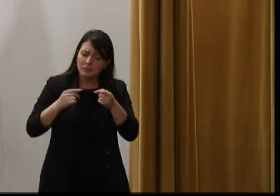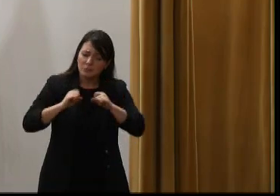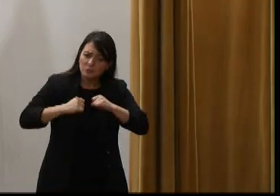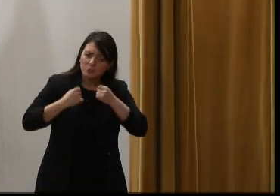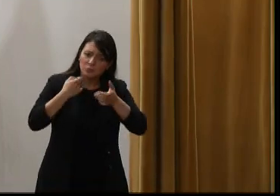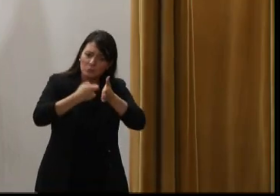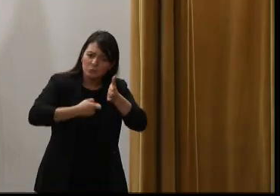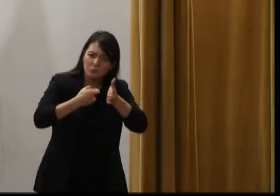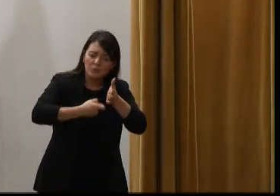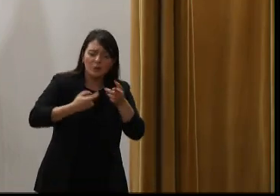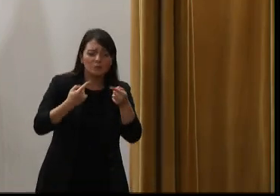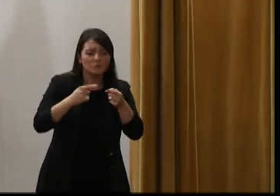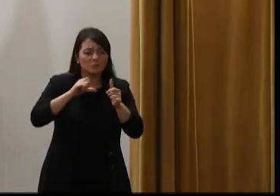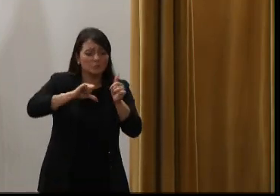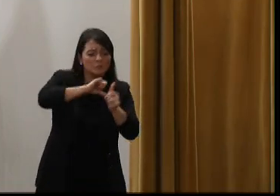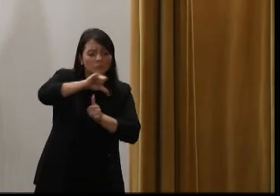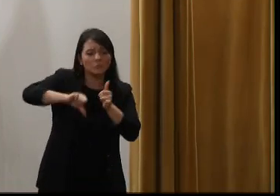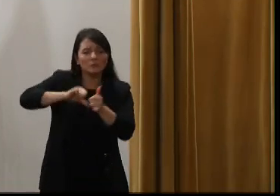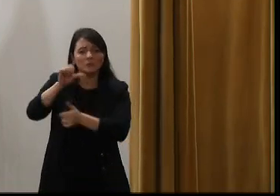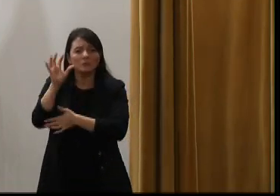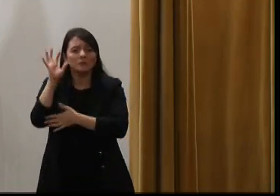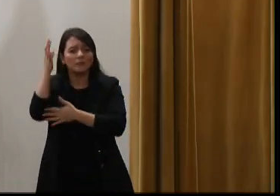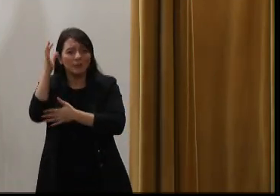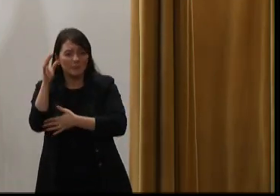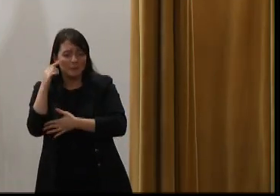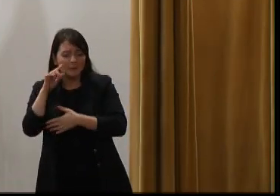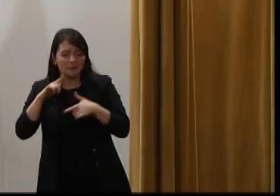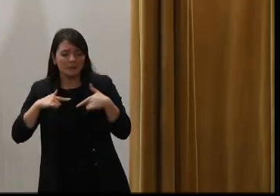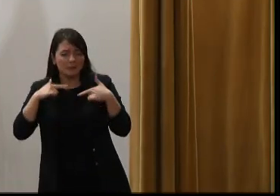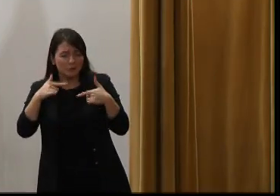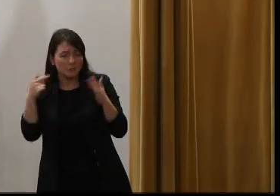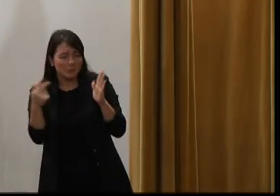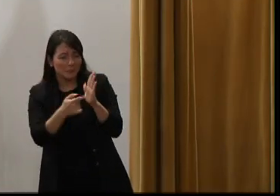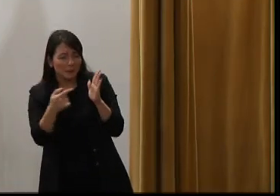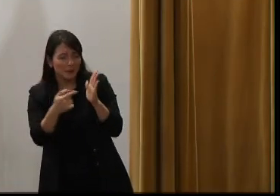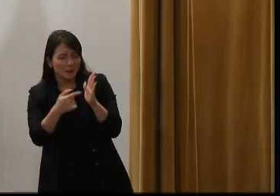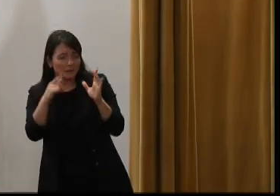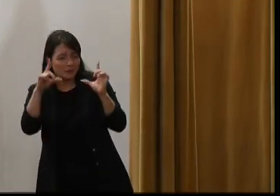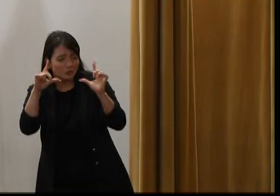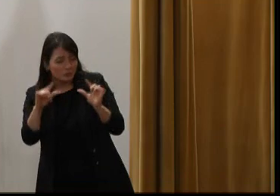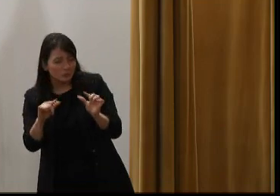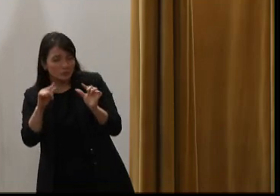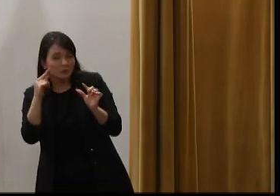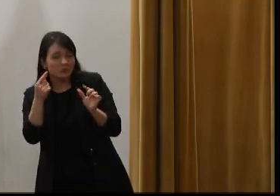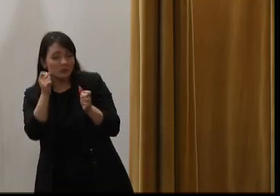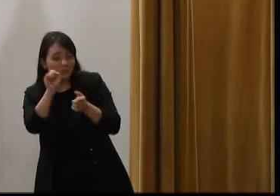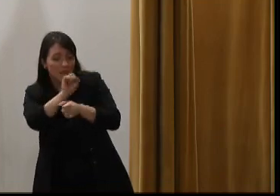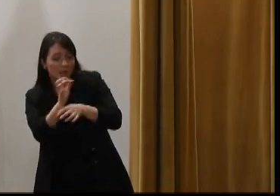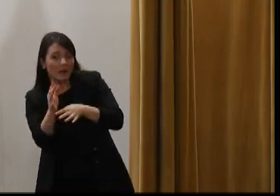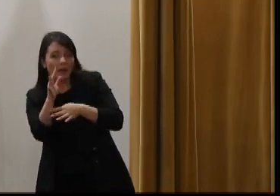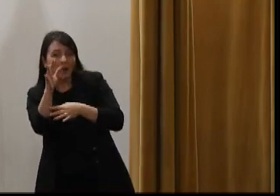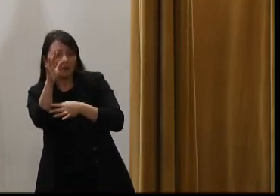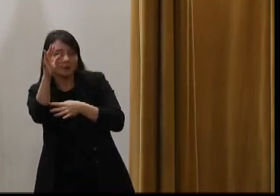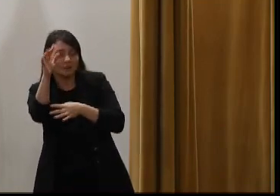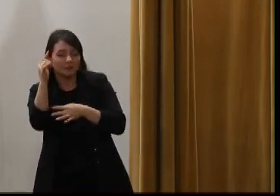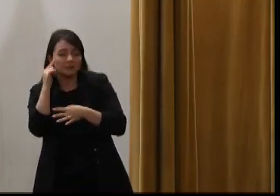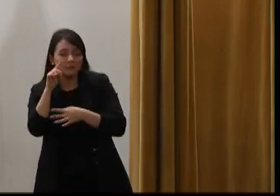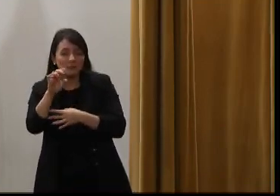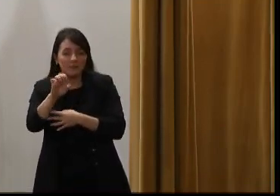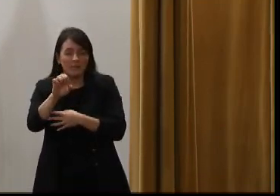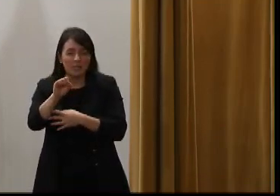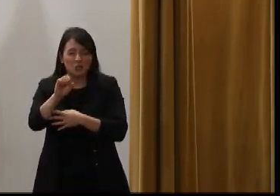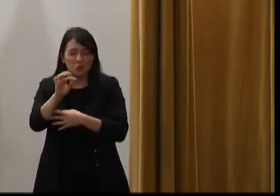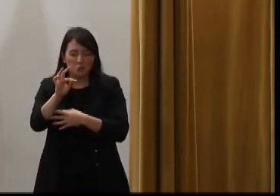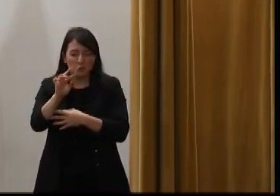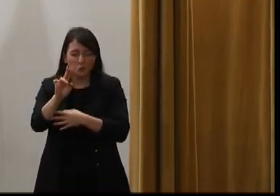tem adotado diversas iniciativas para atingir as metas de redução da emissão de gases de efeito estufa.